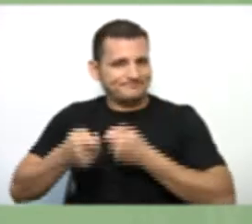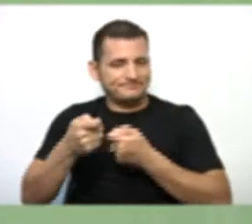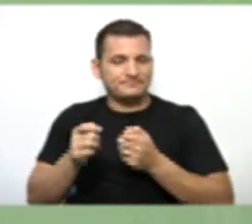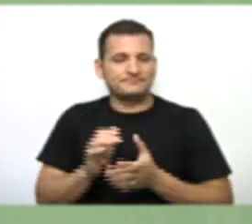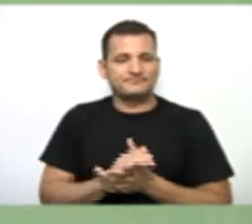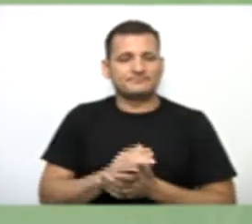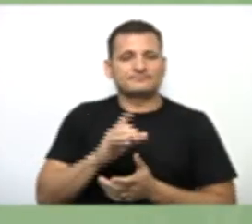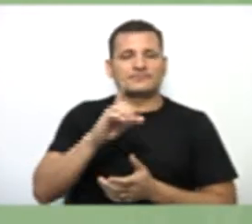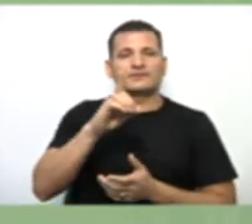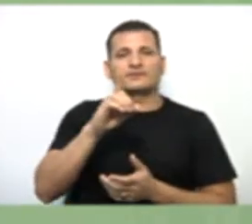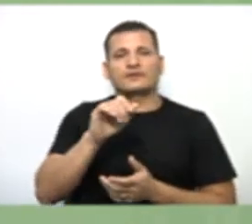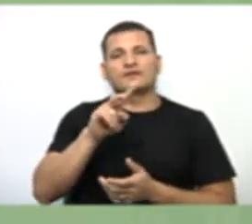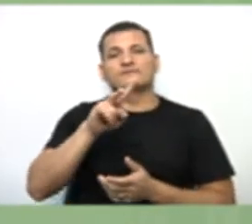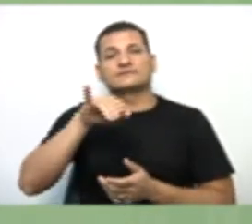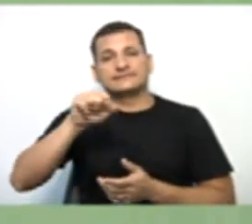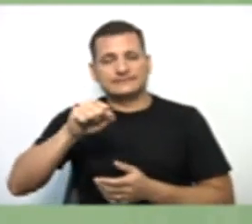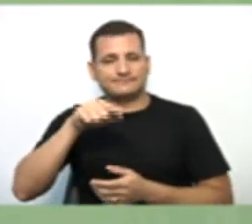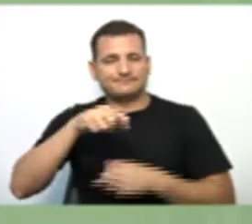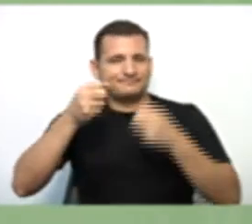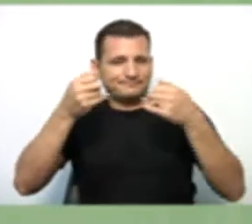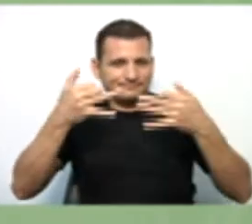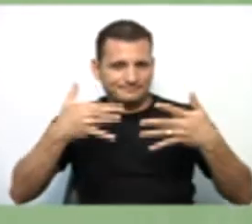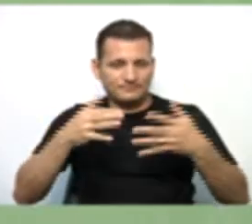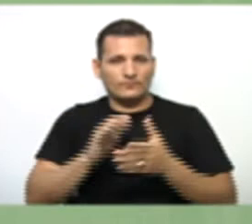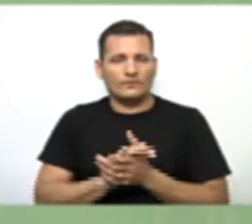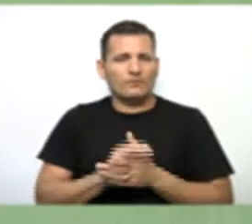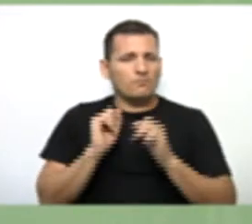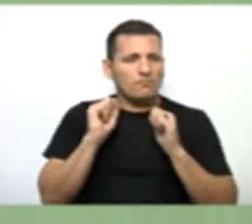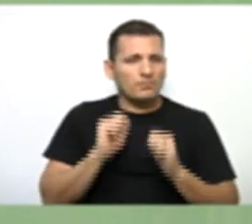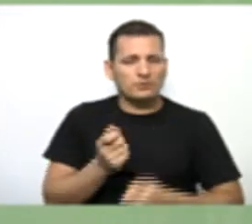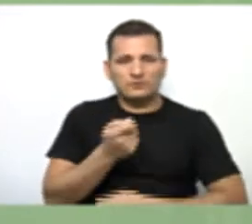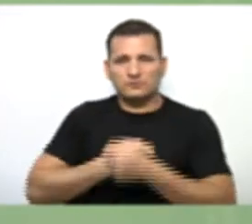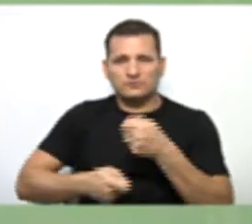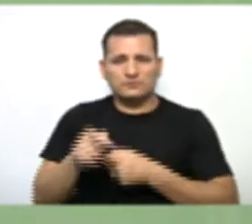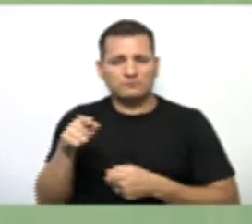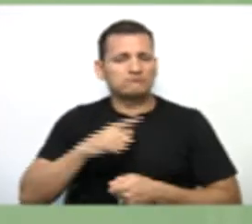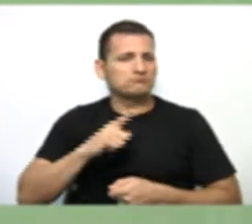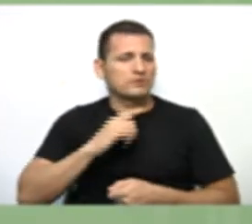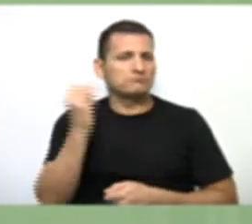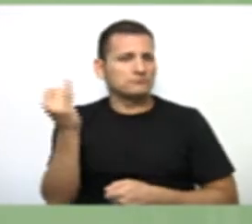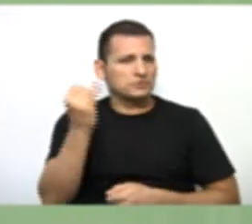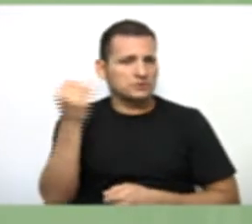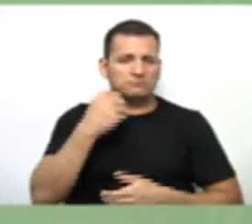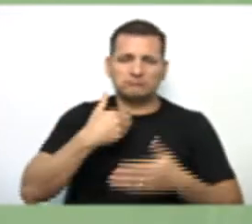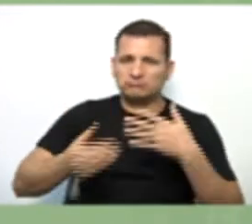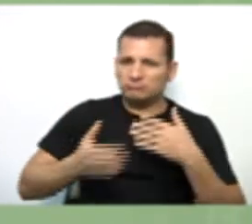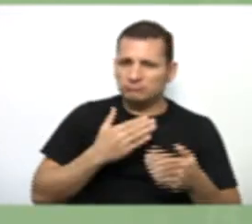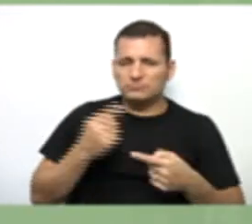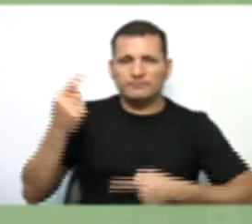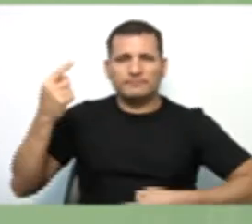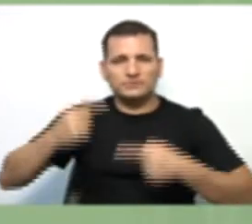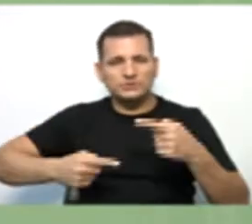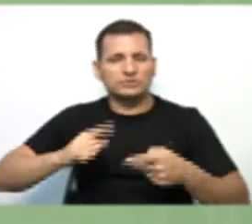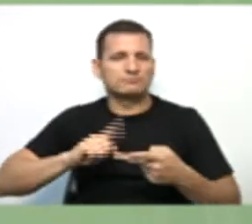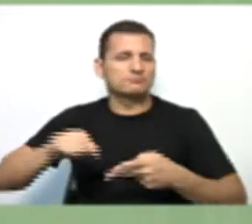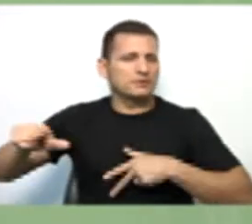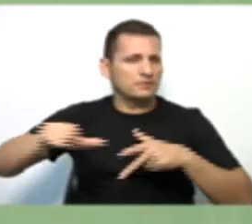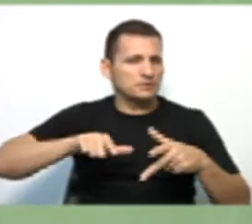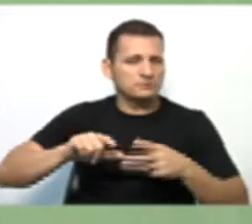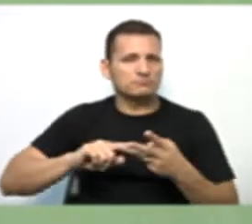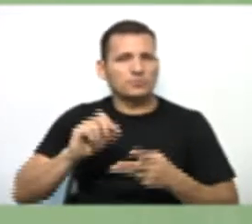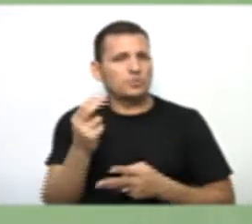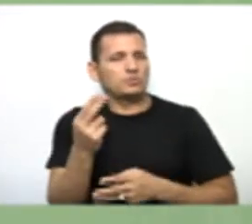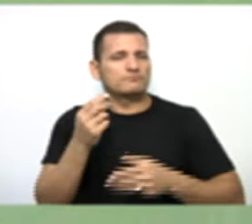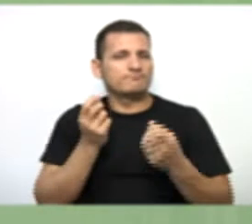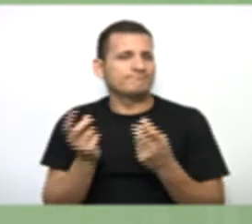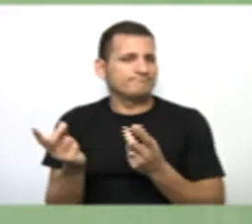o poder de negociação possui um papel importante em todo tipo de negociação, seja ela política, trabalhista ou de vendas.